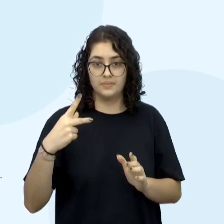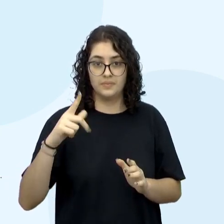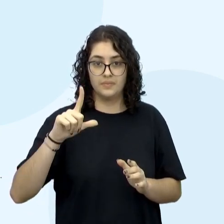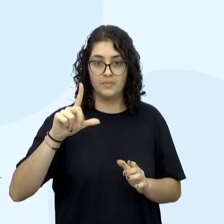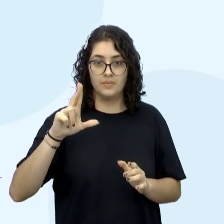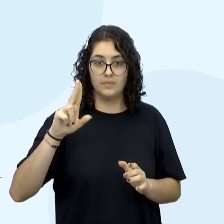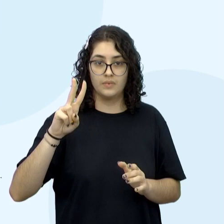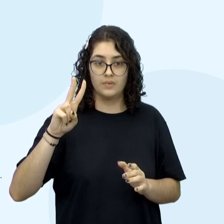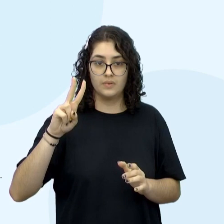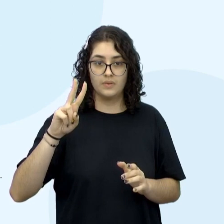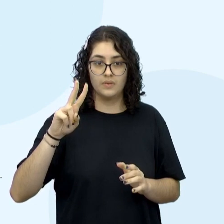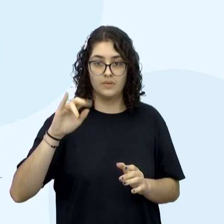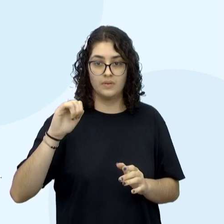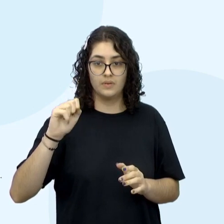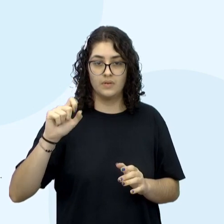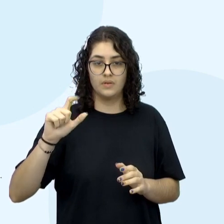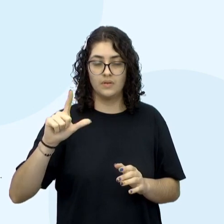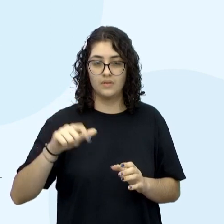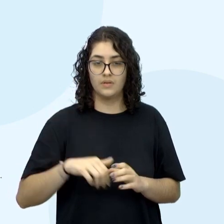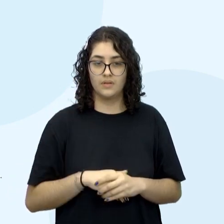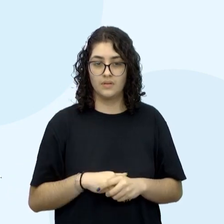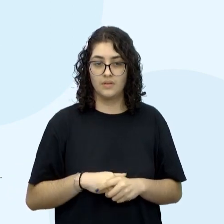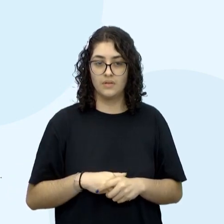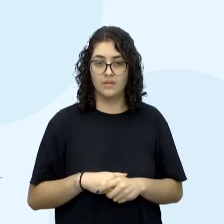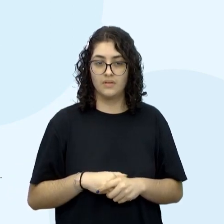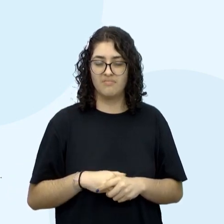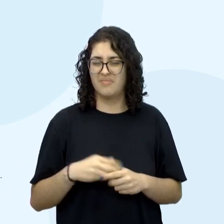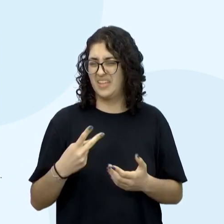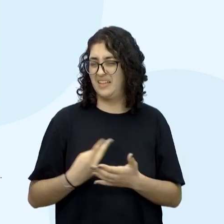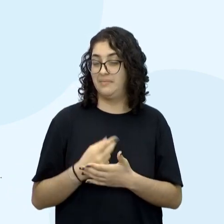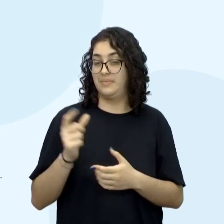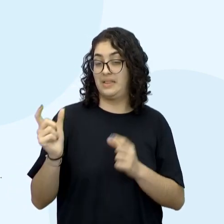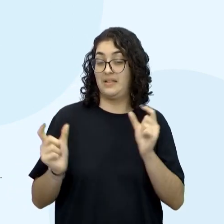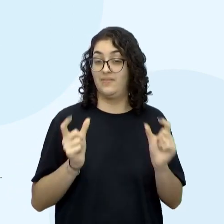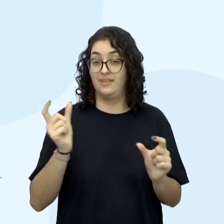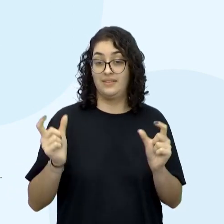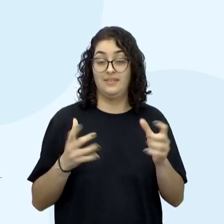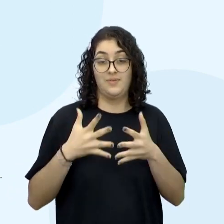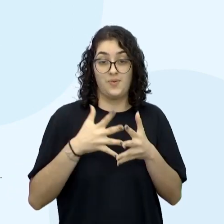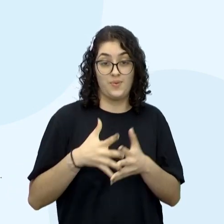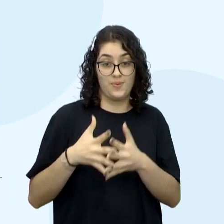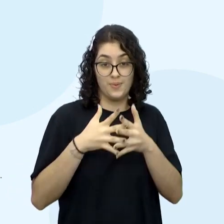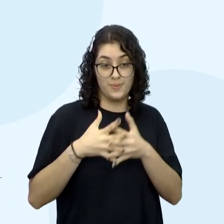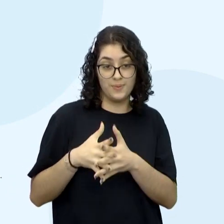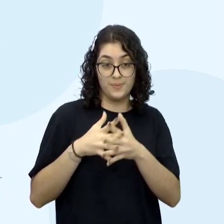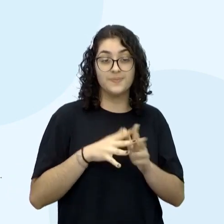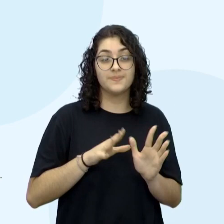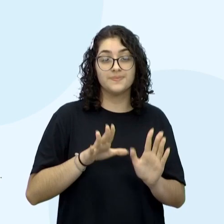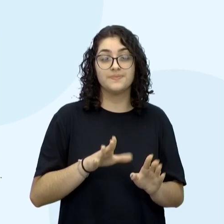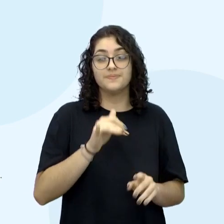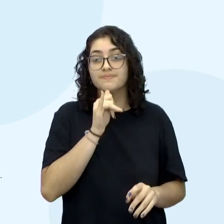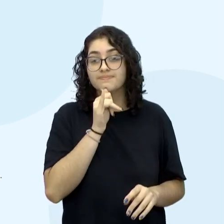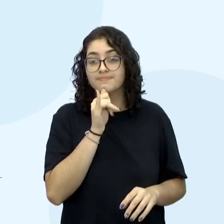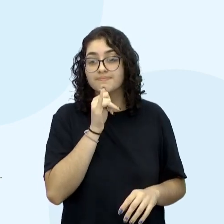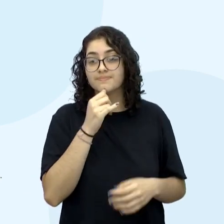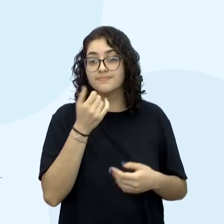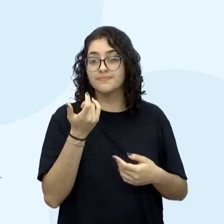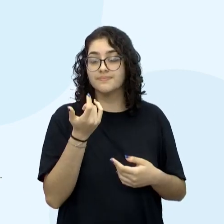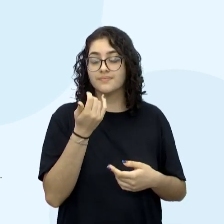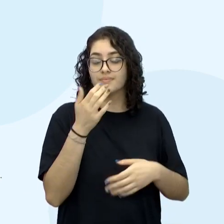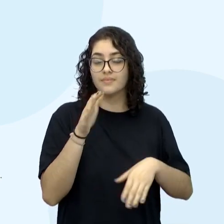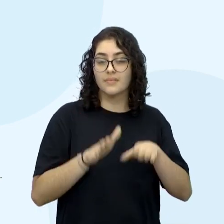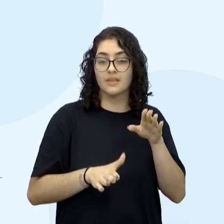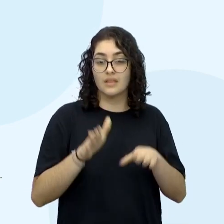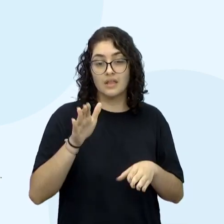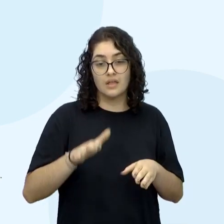pluvial, meu Deus do céu, por que eles tinham que ter feito duas palavras tão parecidas? Dependendo da erosão pluvial, ela ainda